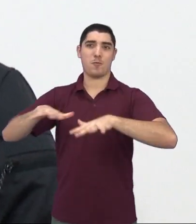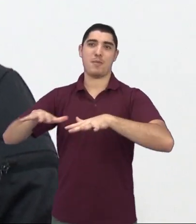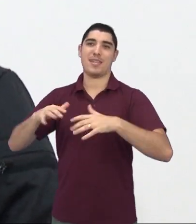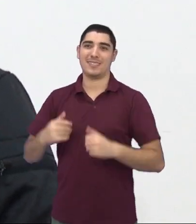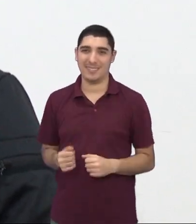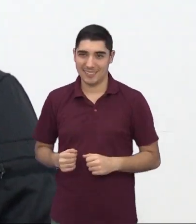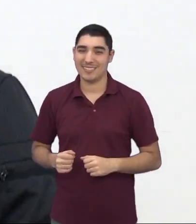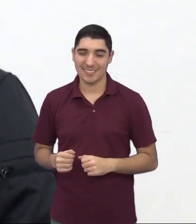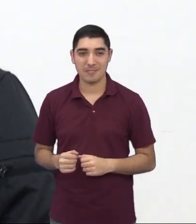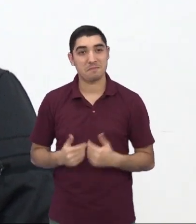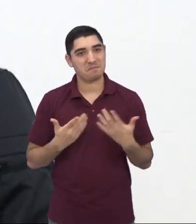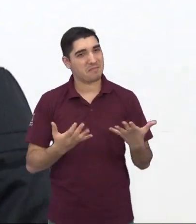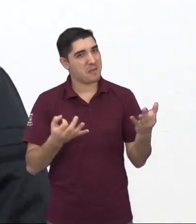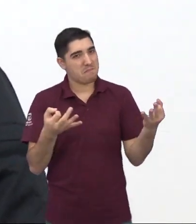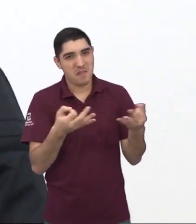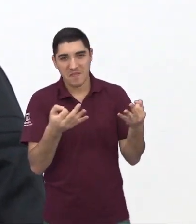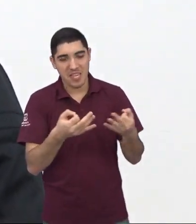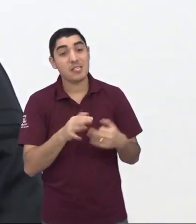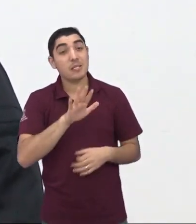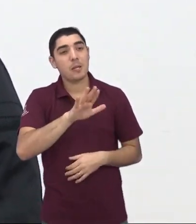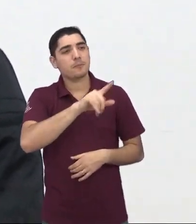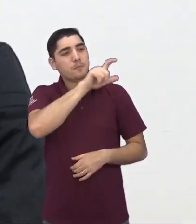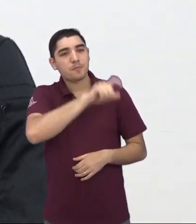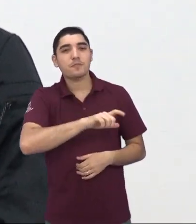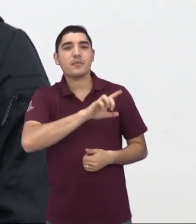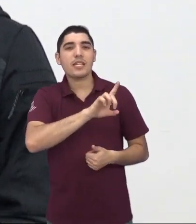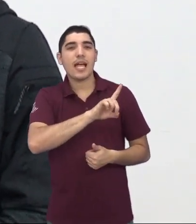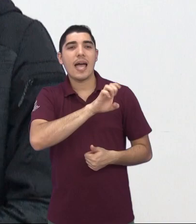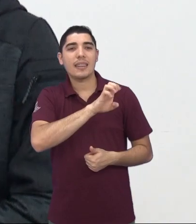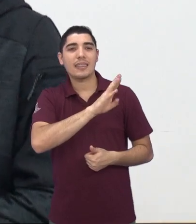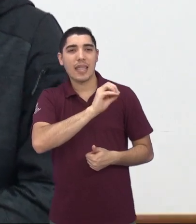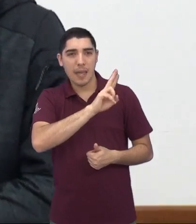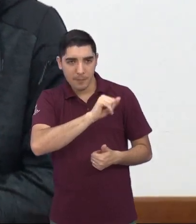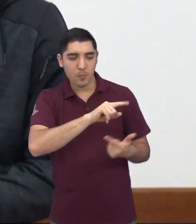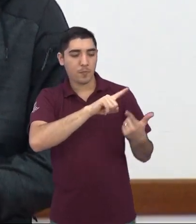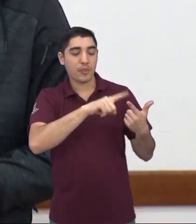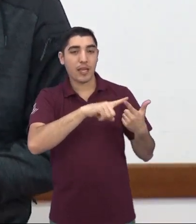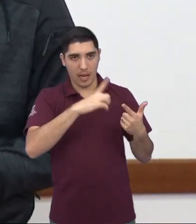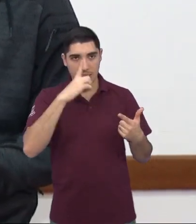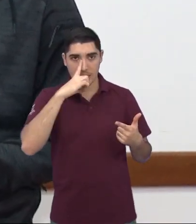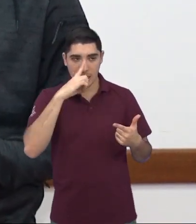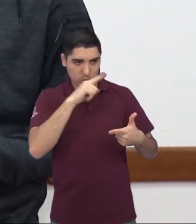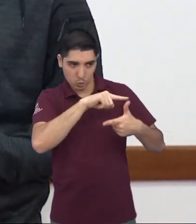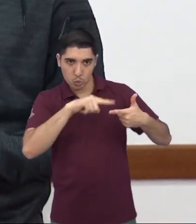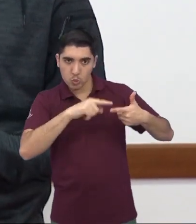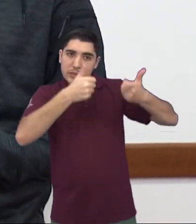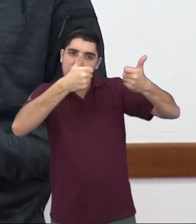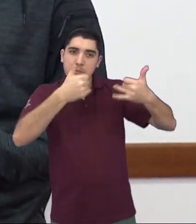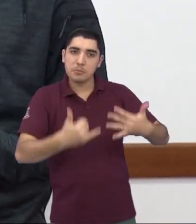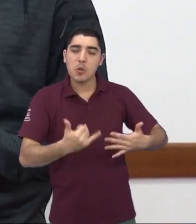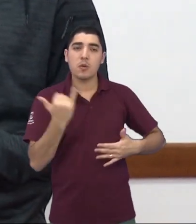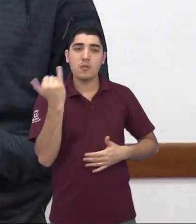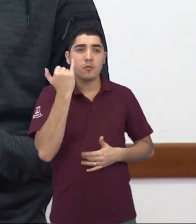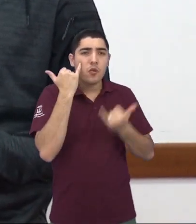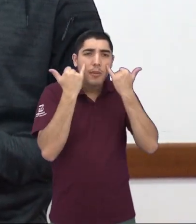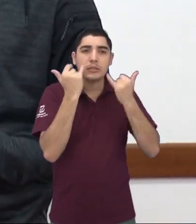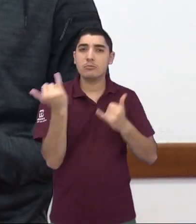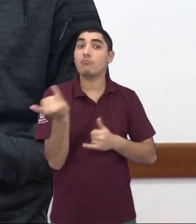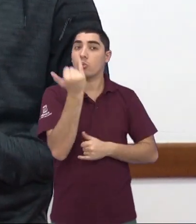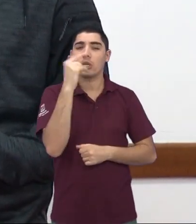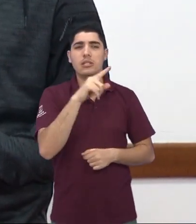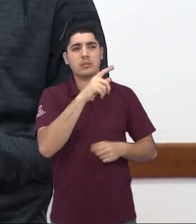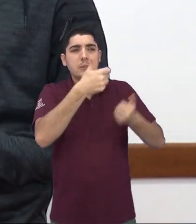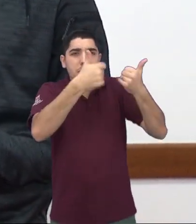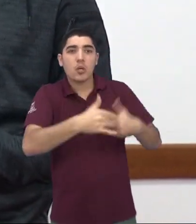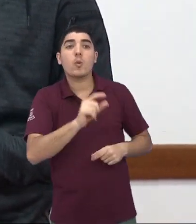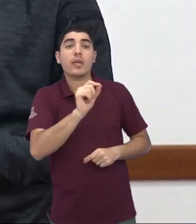movimente-se. Perfeito. E Wesley, a Dani e a Débora comentaram no estúdio até uma informação que foi bem legal em relação aos